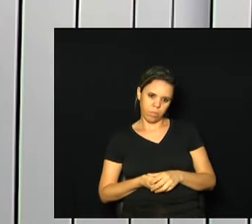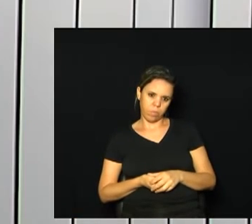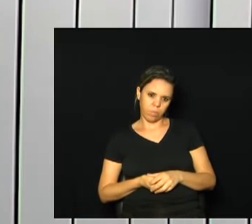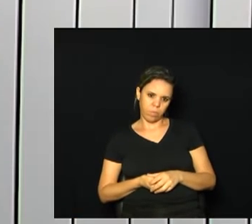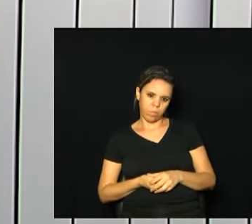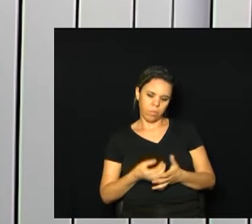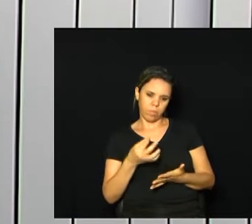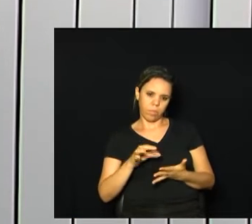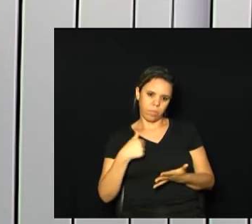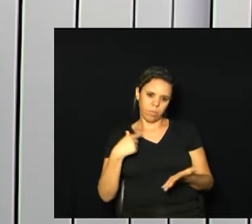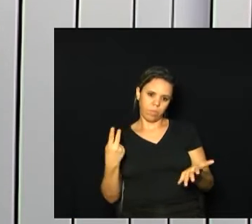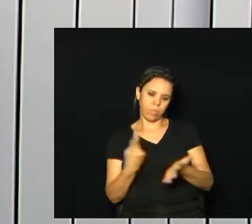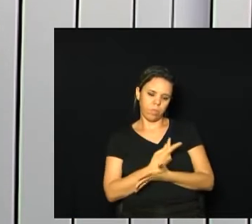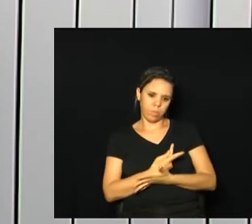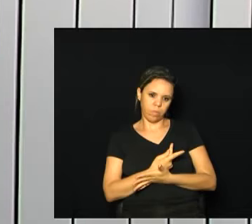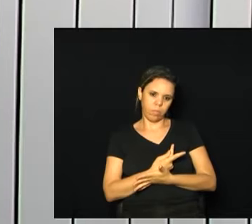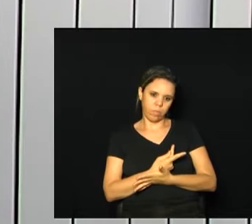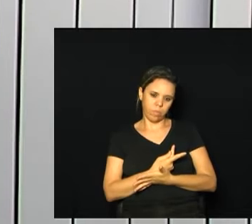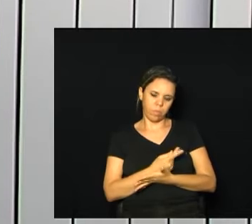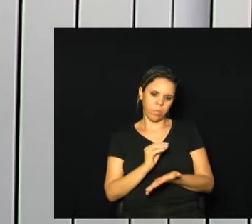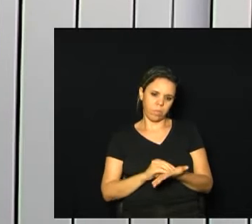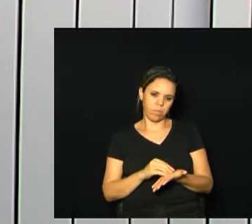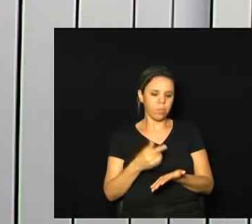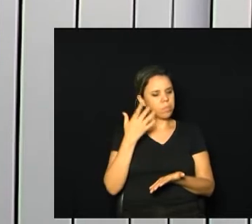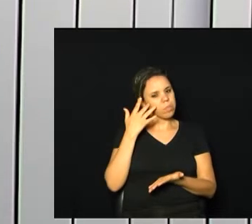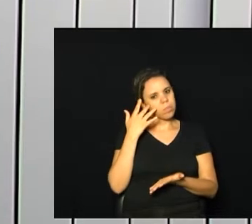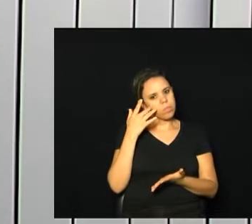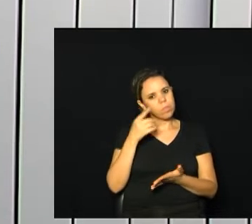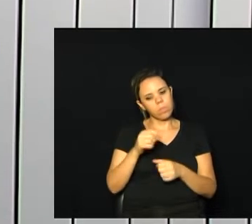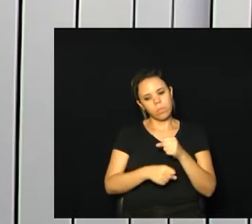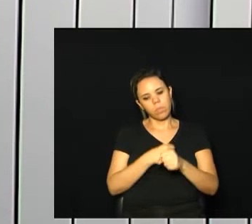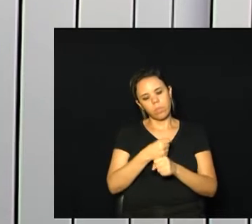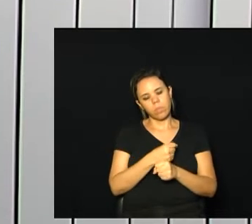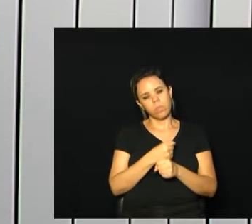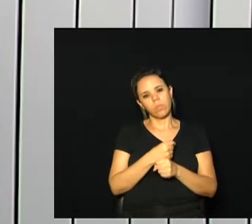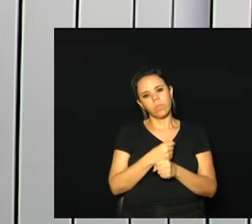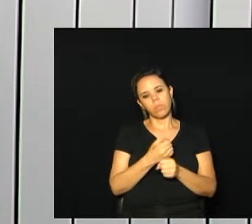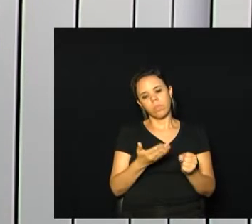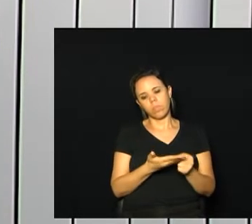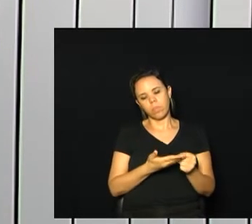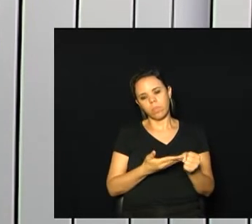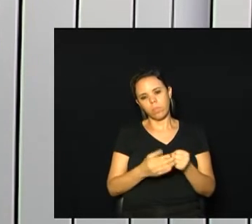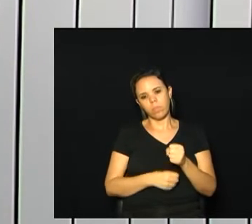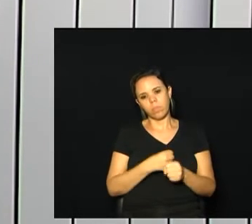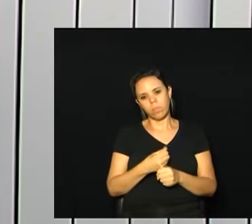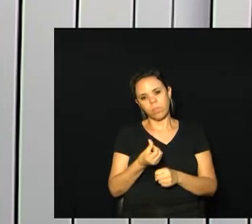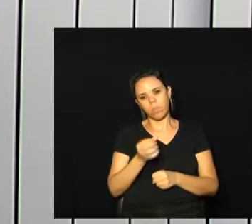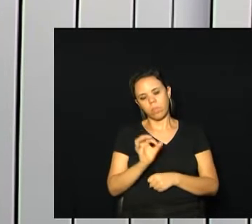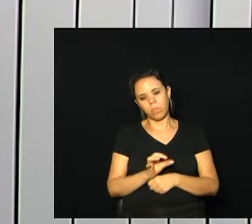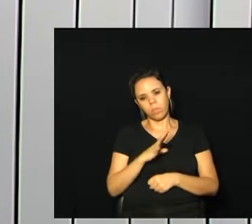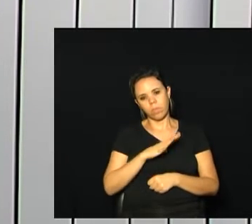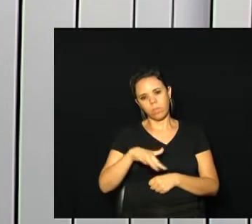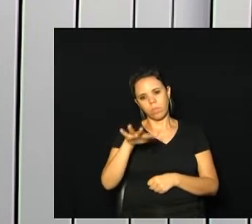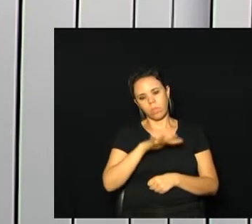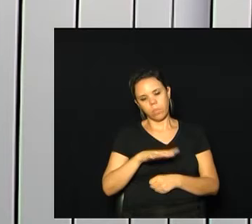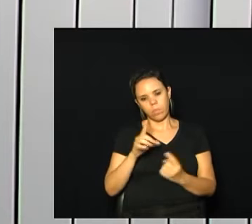me corrigir se eu estiver errado ou desatualizado, mas até o meio deste ano, 6% das cidades